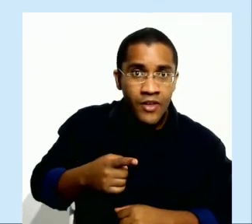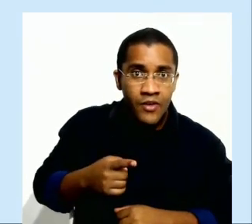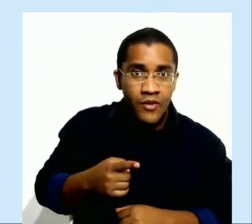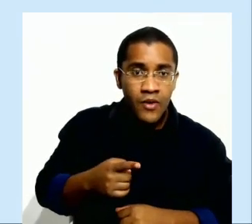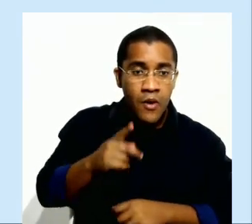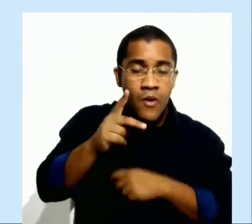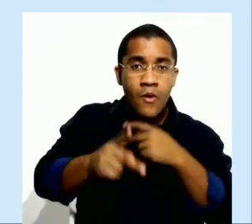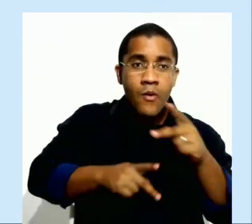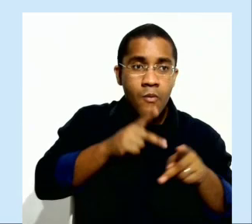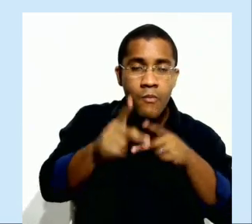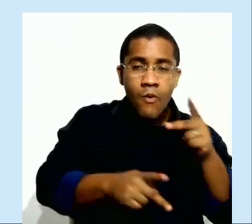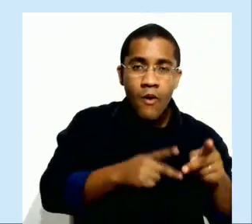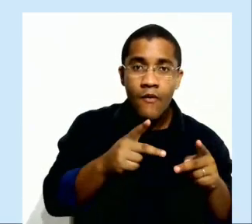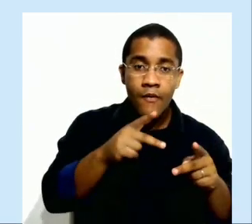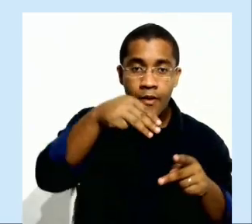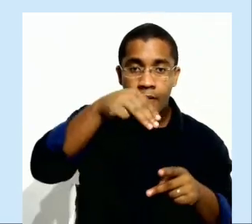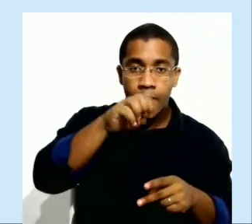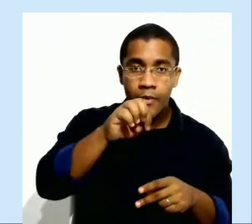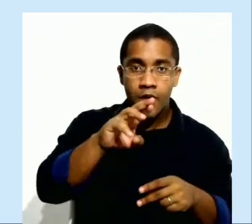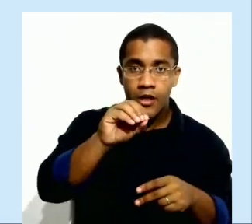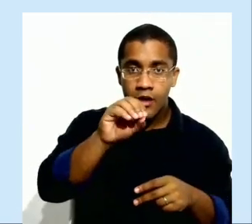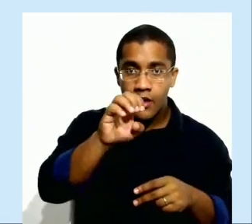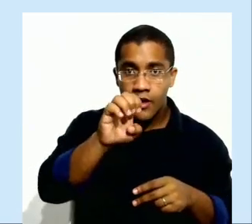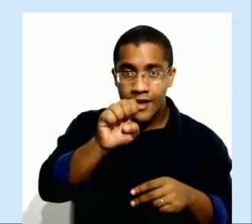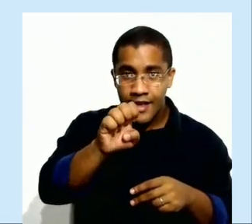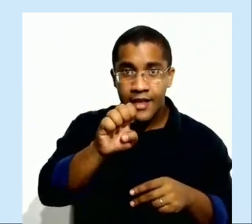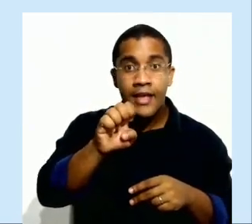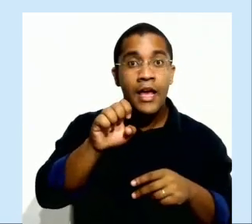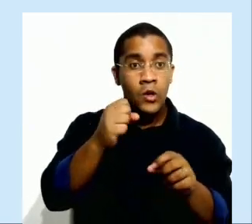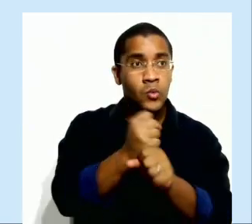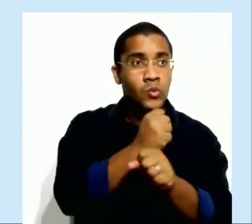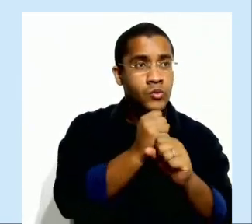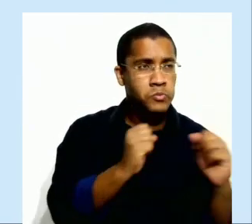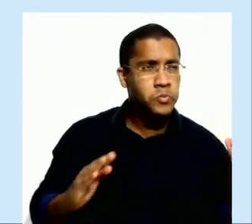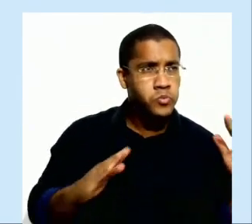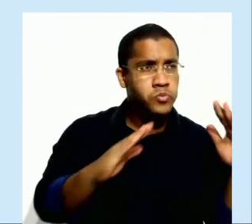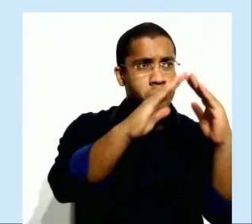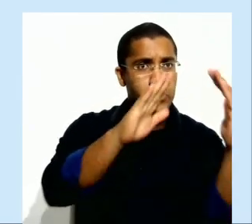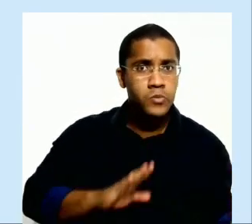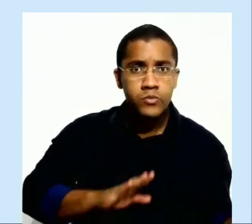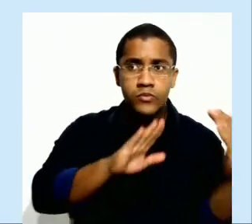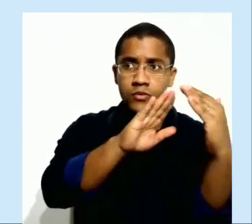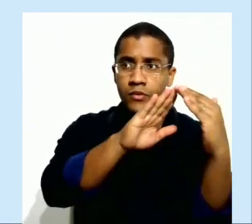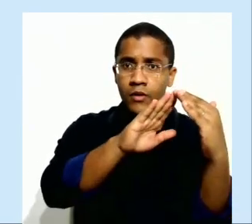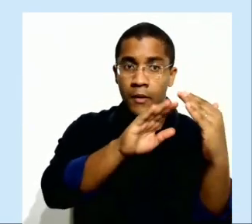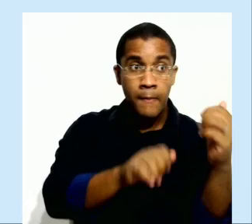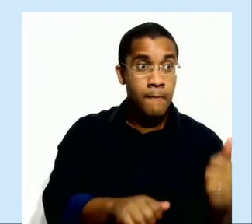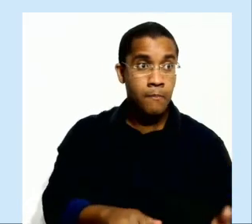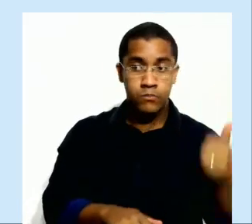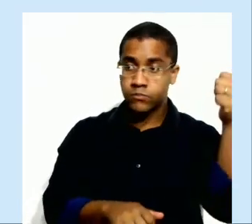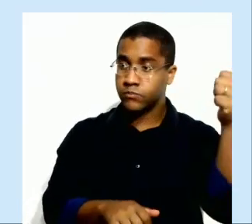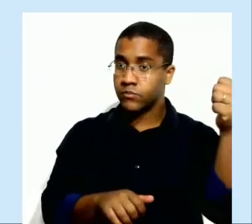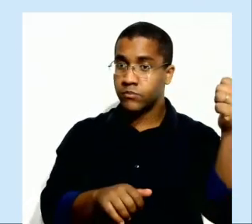Os meroítas construíram pirâmides mais do que os faraós.